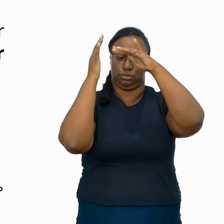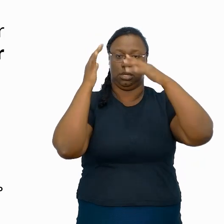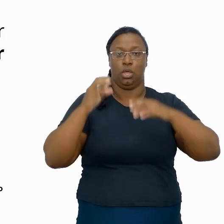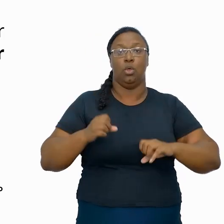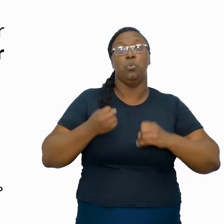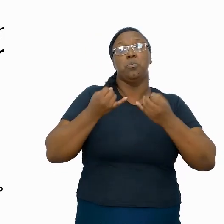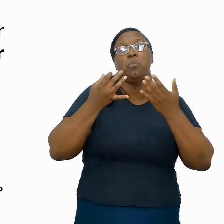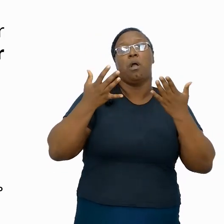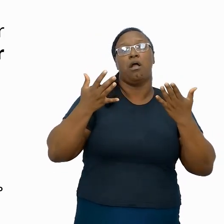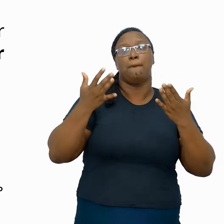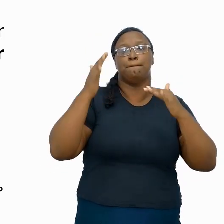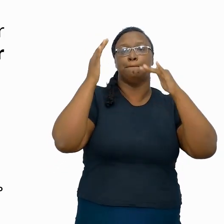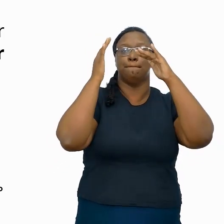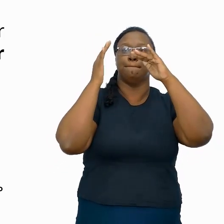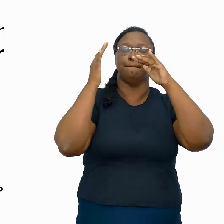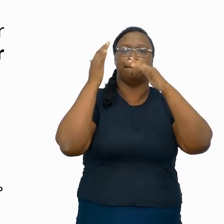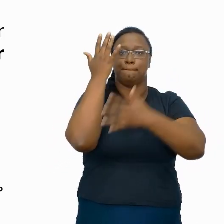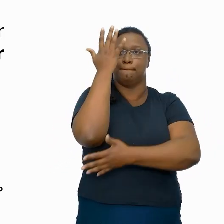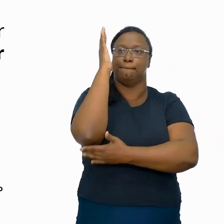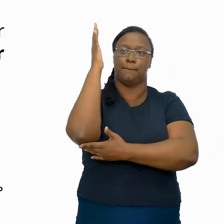alterou menos o ambiente à sua volta.